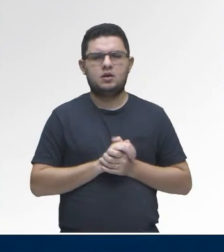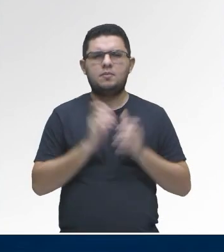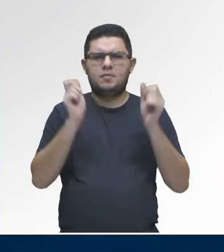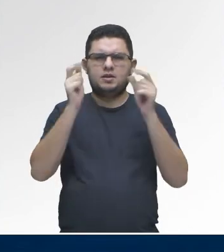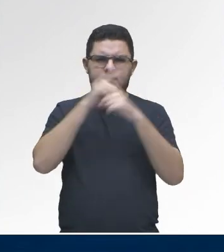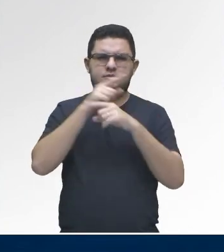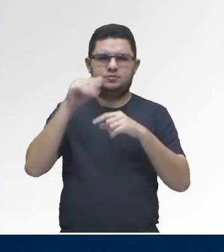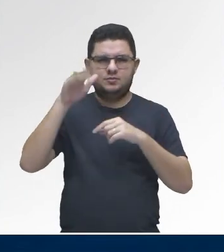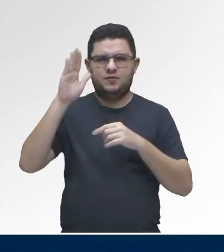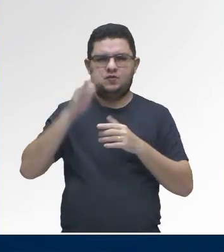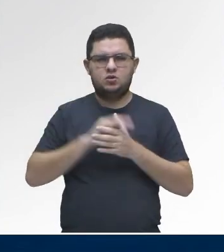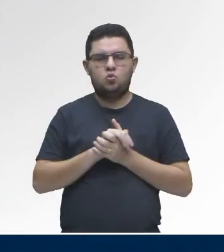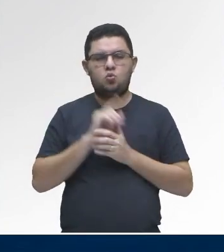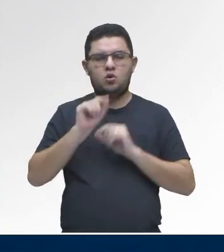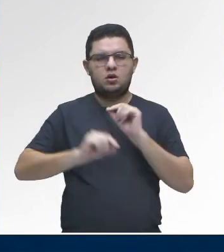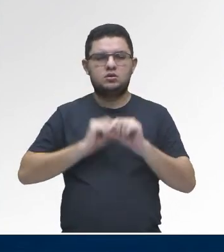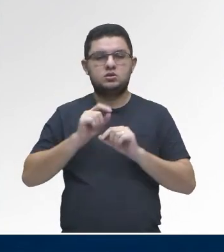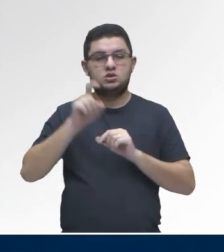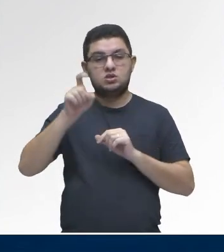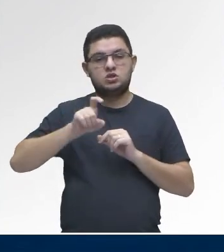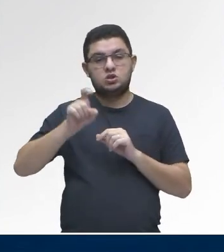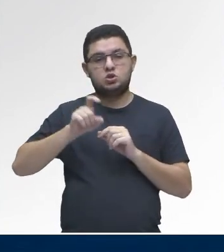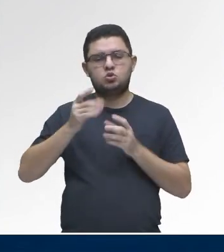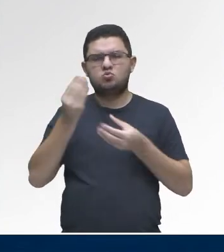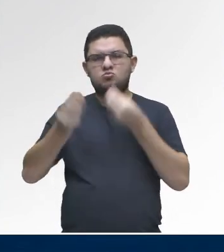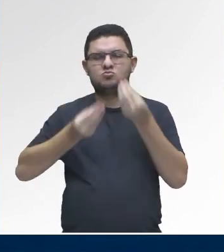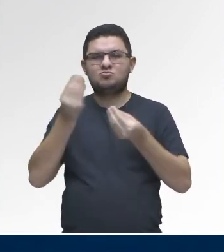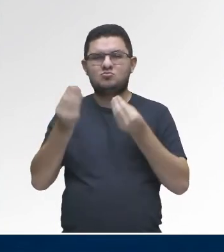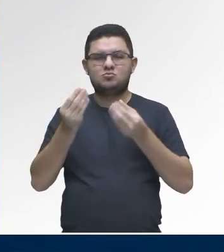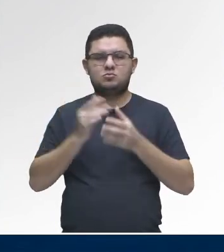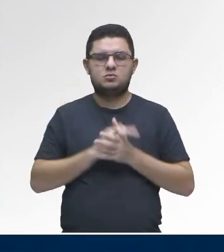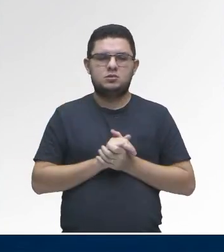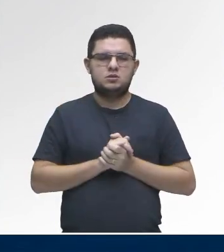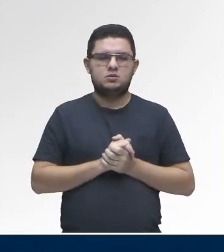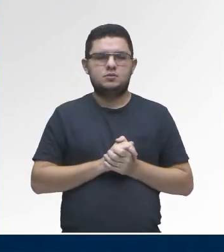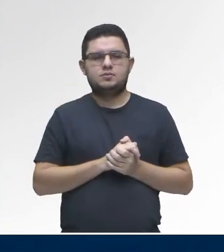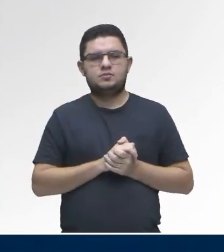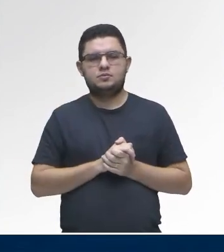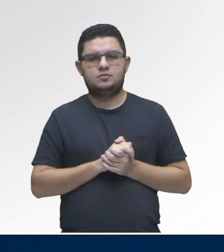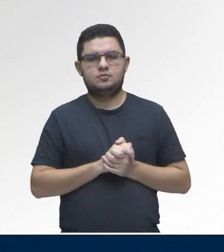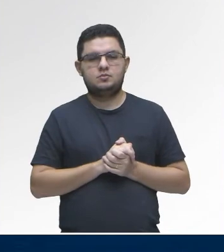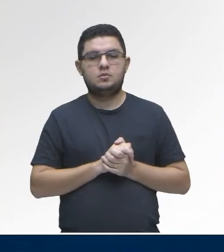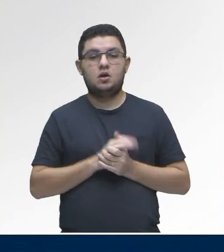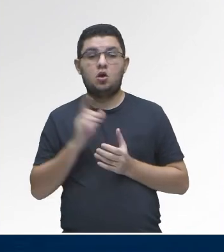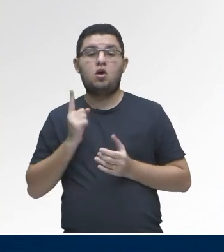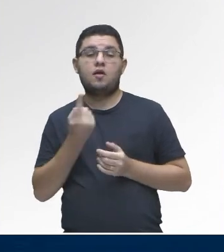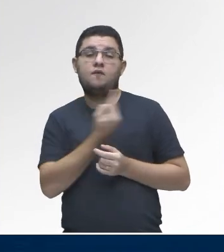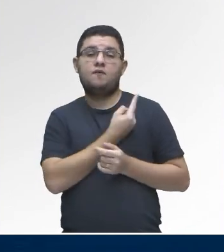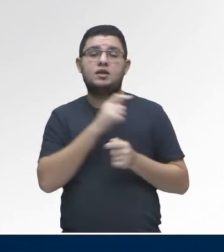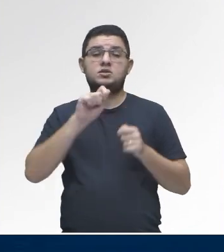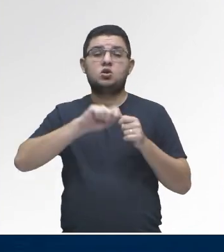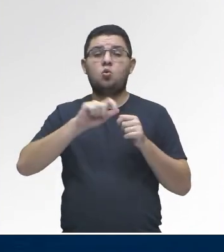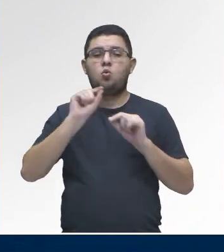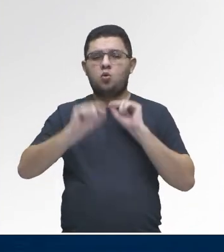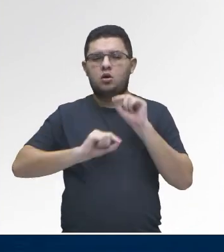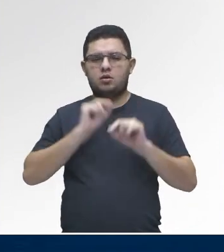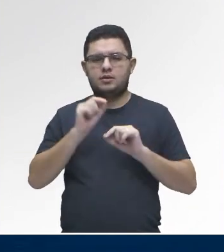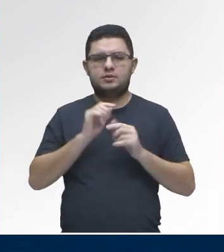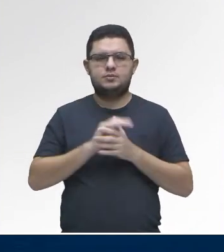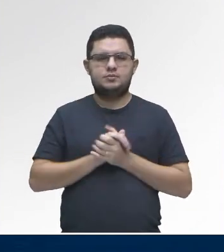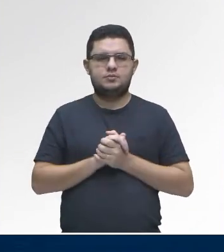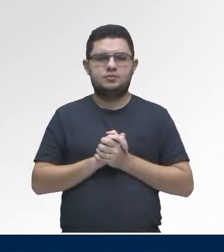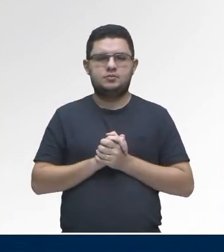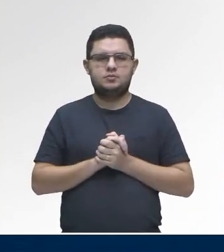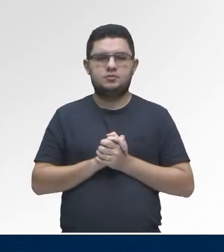que valor de x cabe aí nessa operação. Então, a gente vai fazer o seguinte, a gente vai olhar aqui para esse nosso sinal